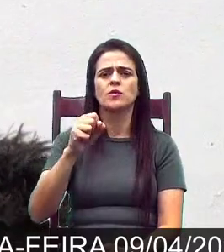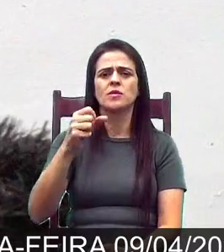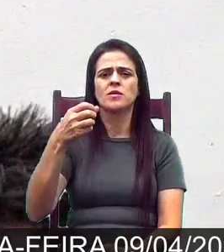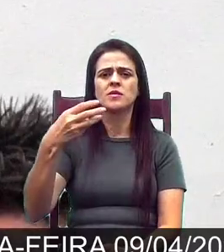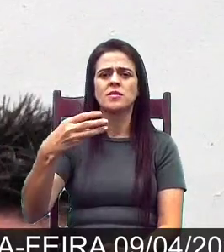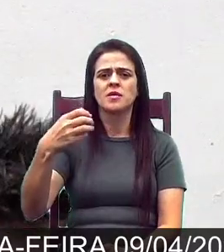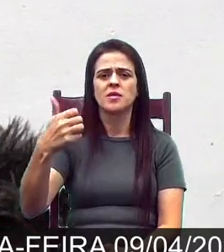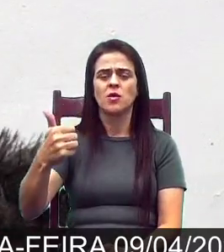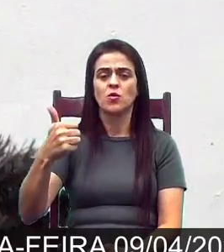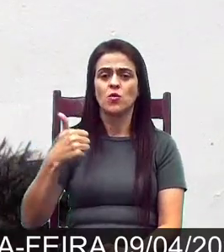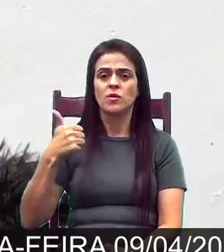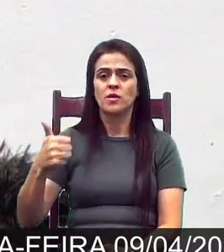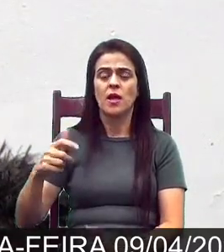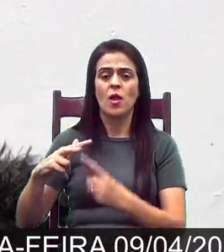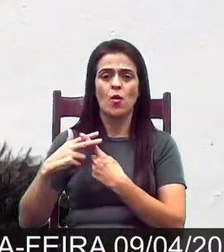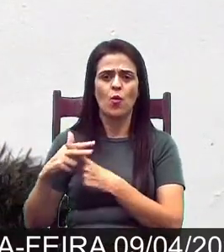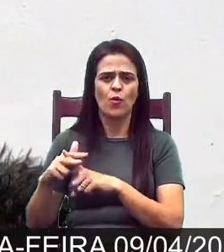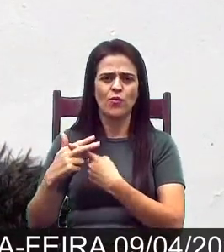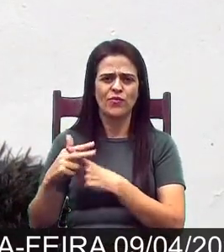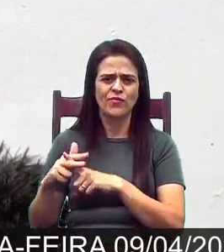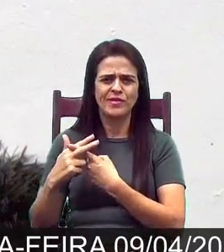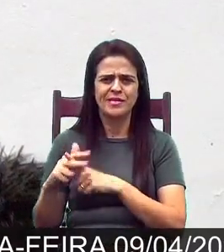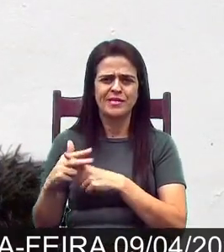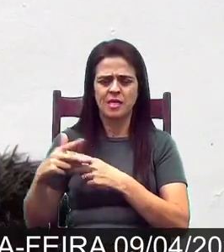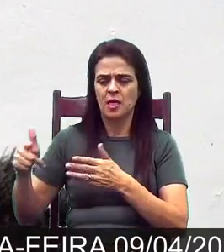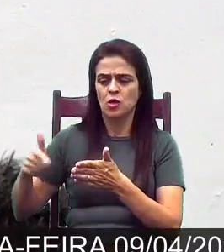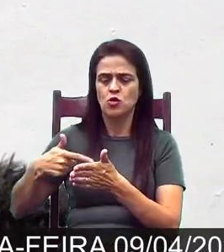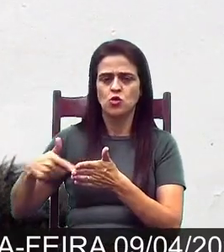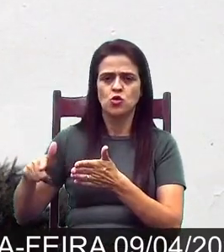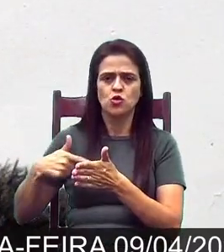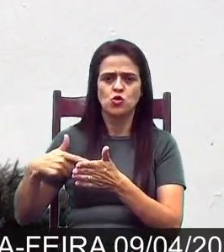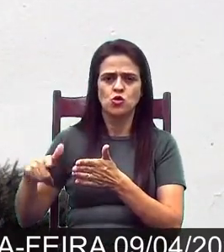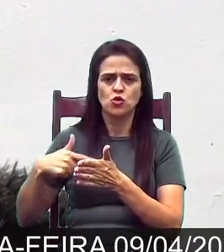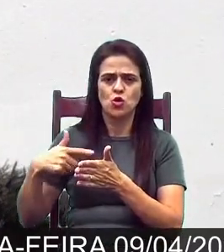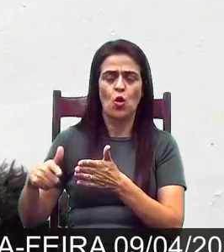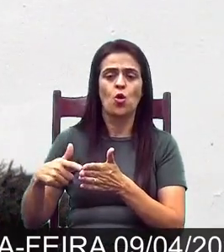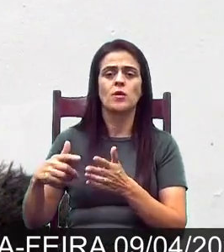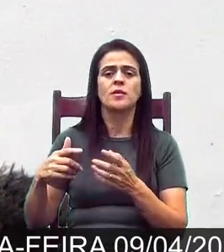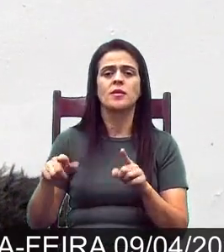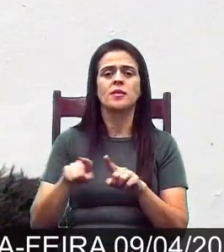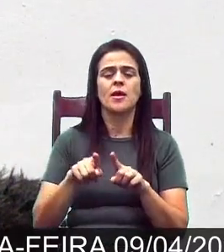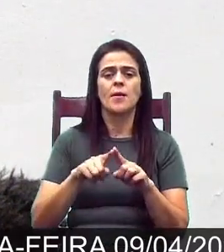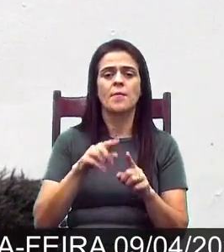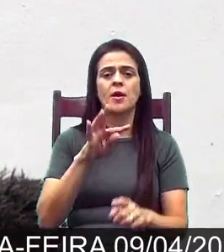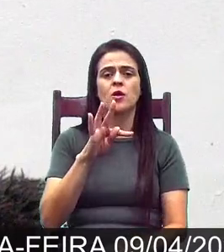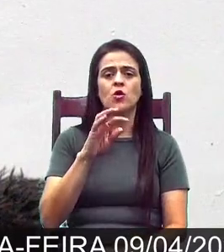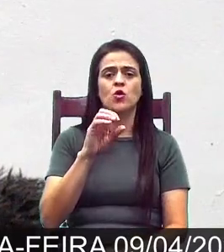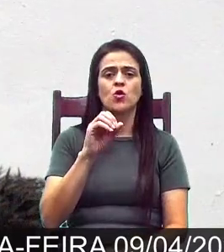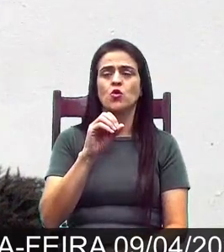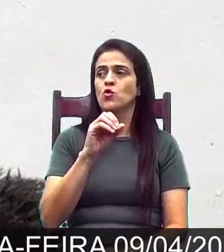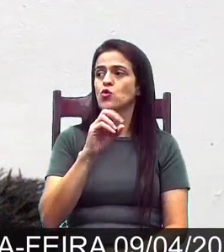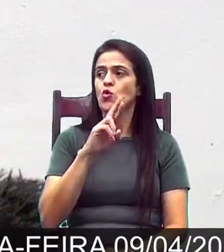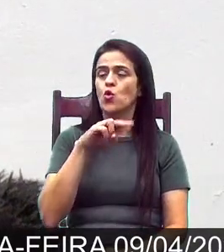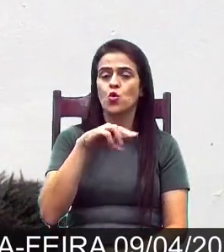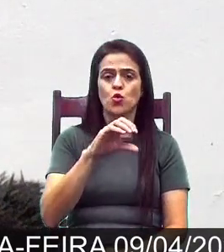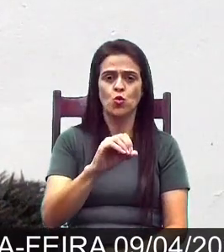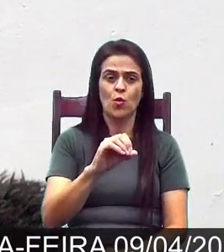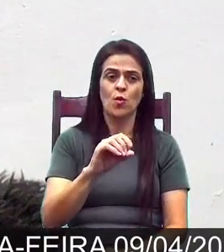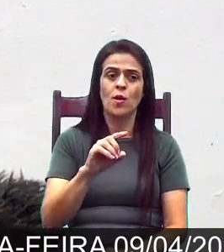uma oficina com serviços de torno e solda e a tal providência por parte do Poder Municipal se